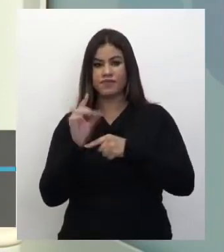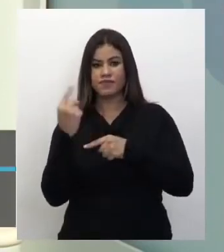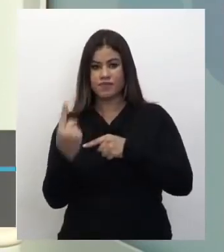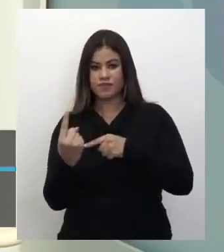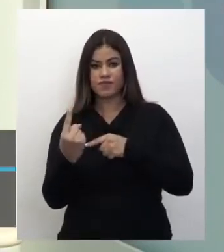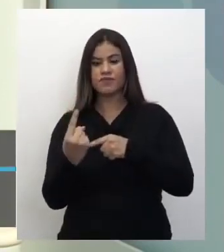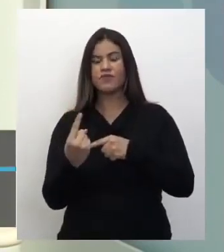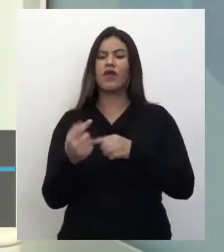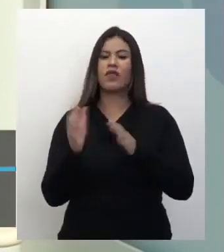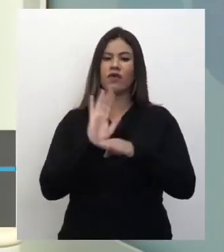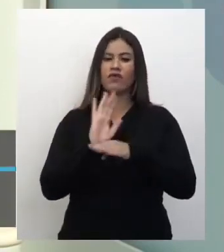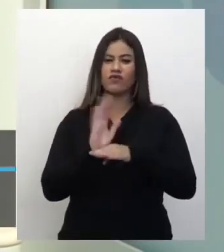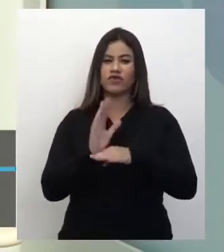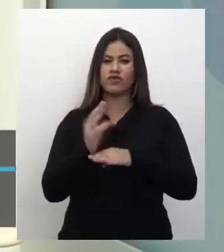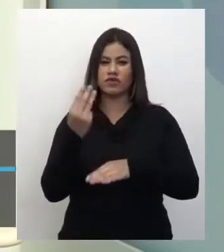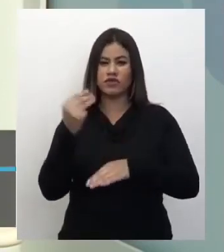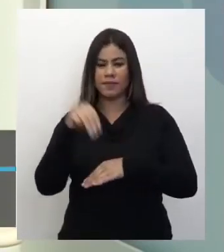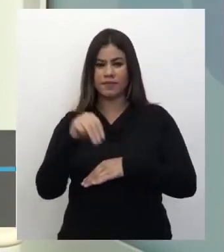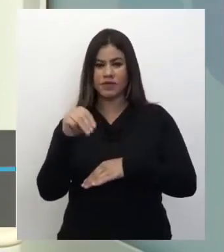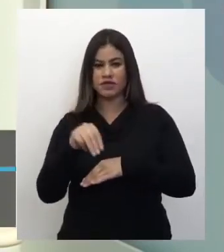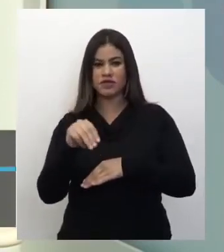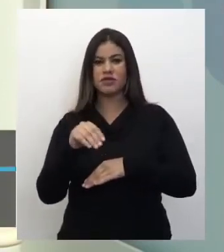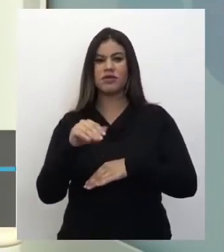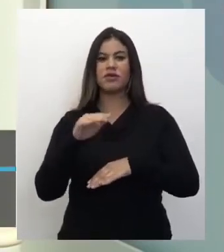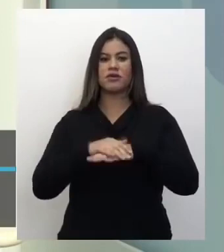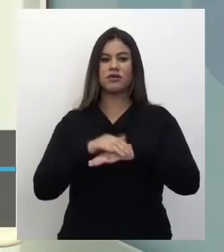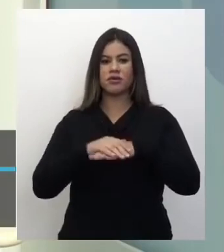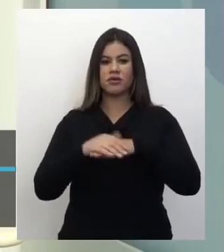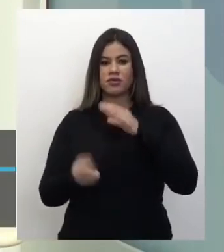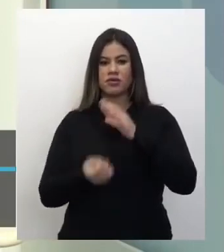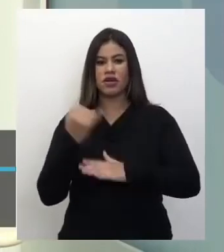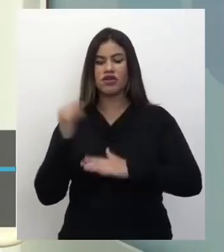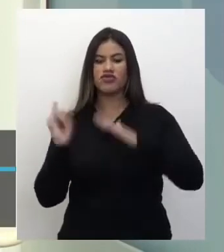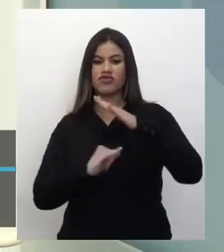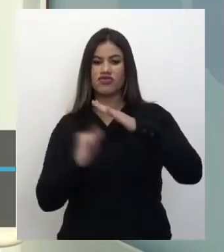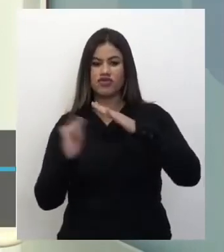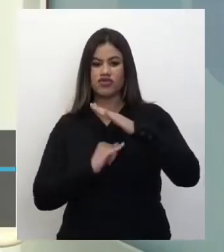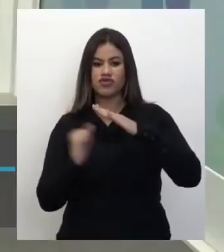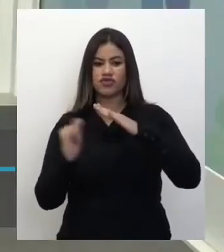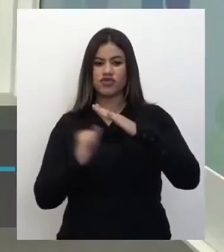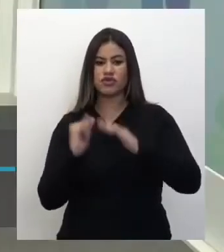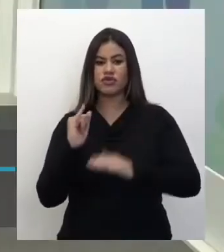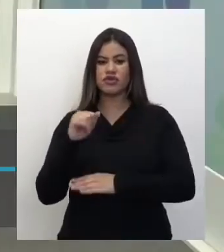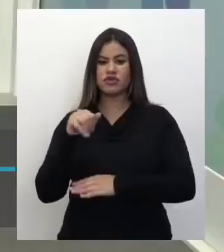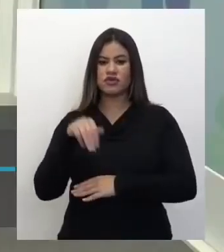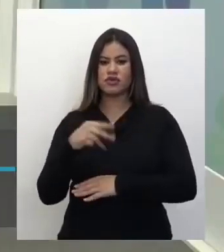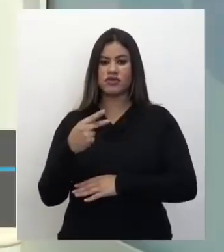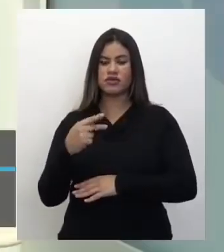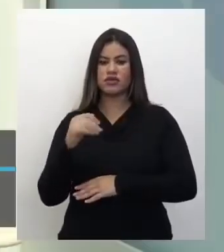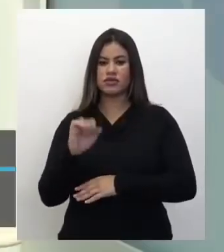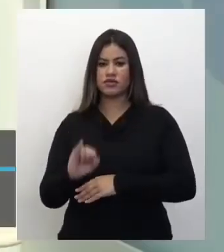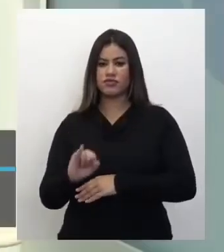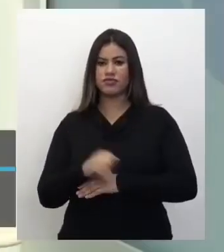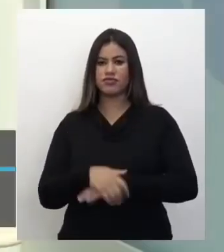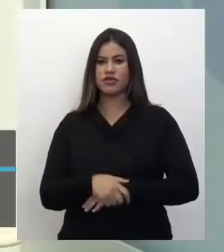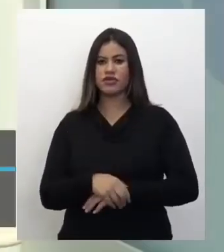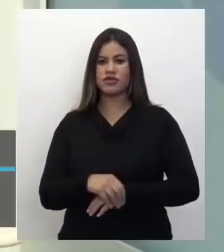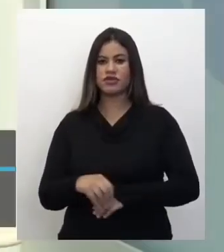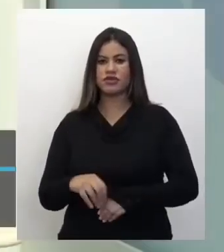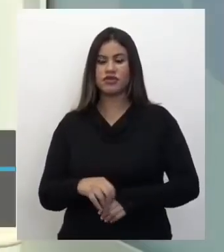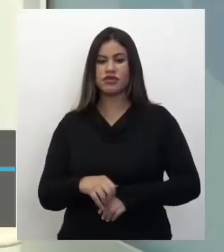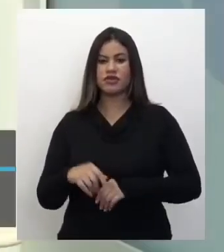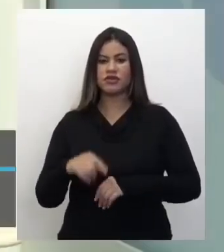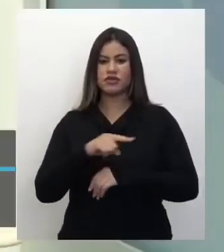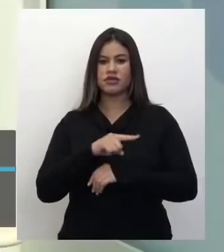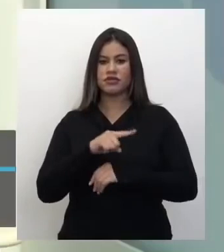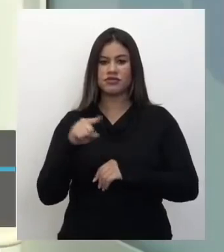aproximadamente 3 minutos, elaborado por esse instituto, né, pelo INPE, pelo CPTEC. Então é importante que vocês